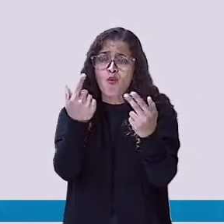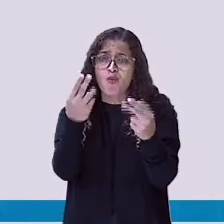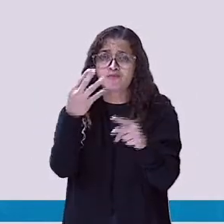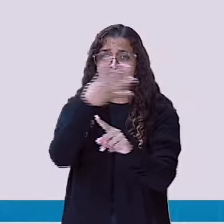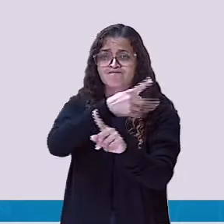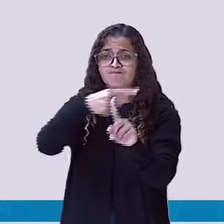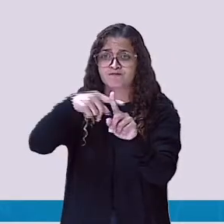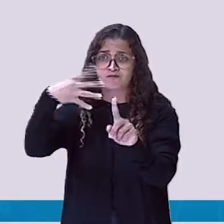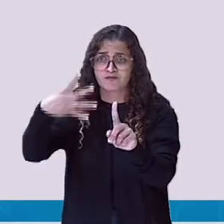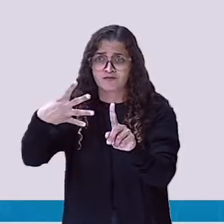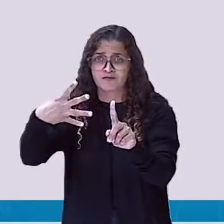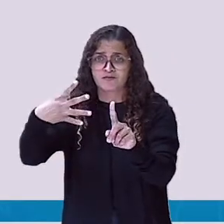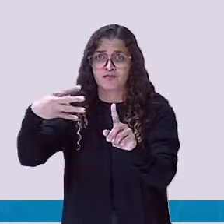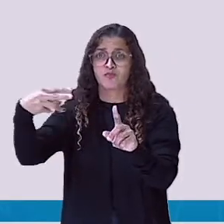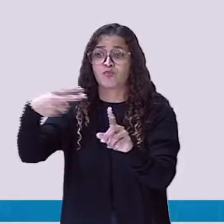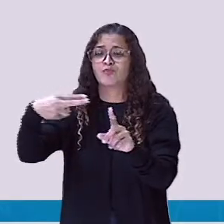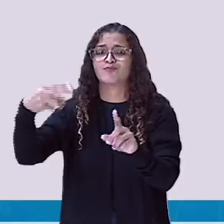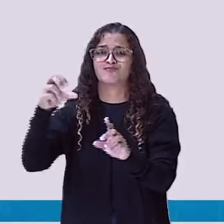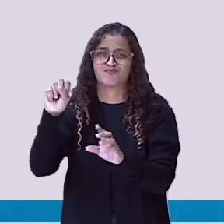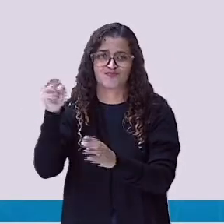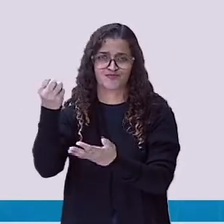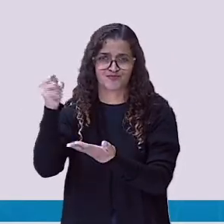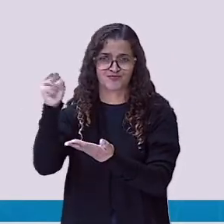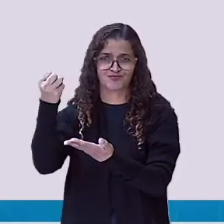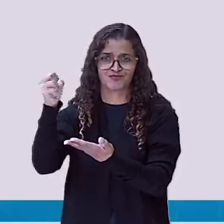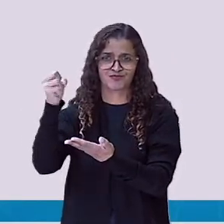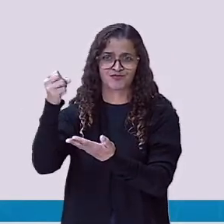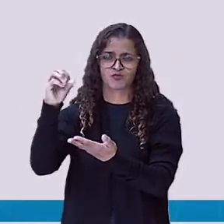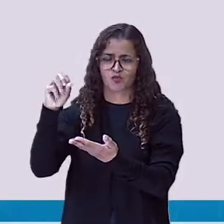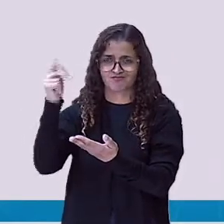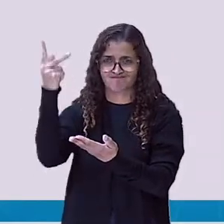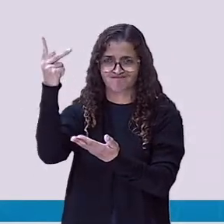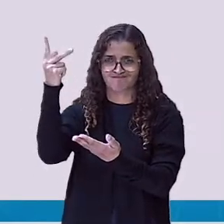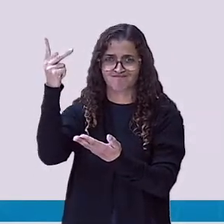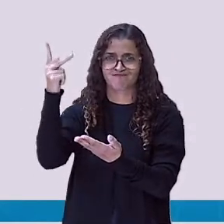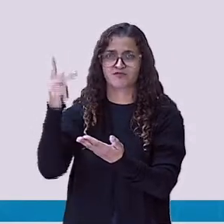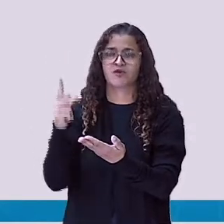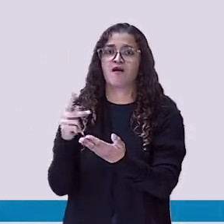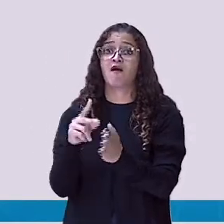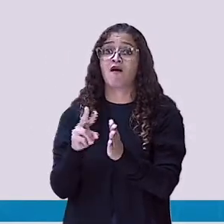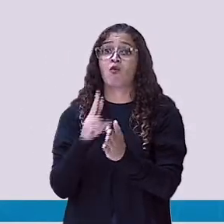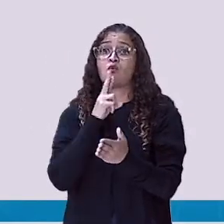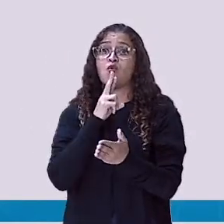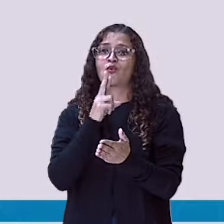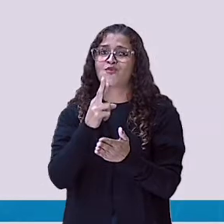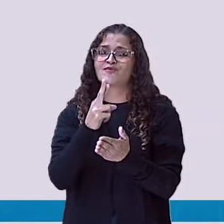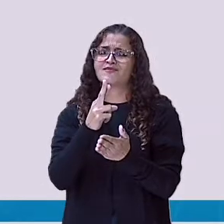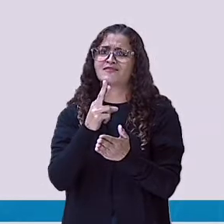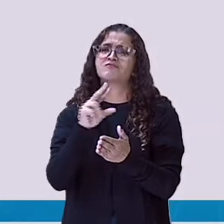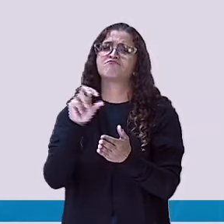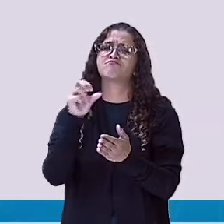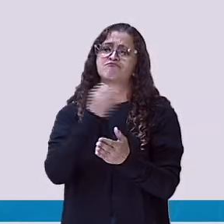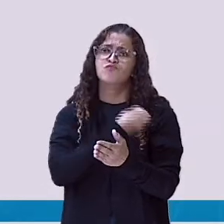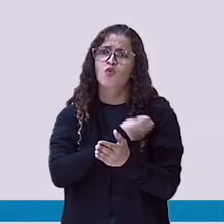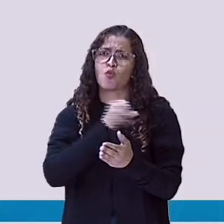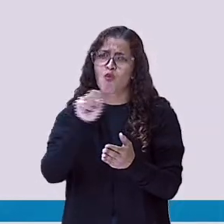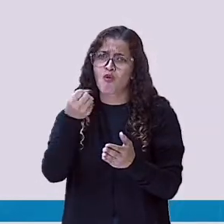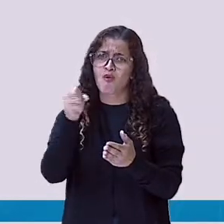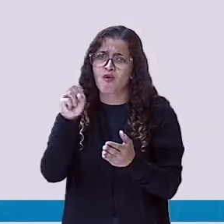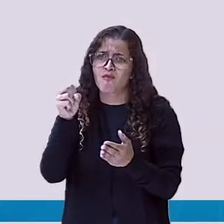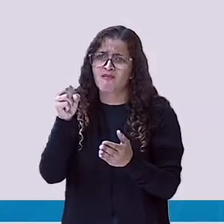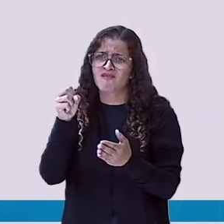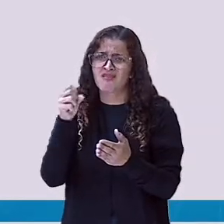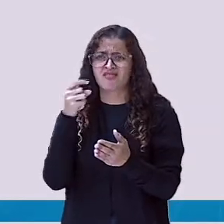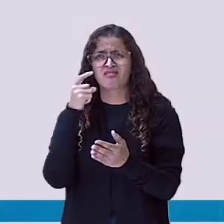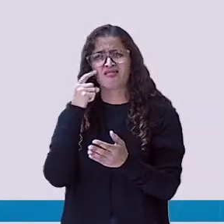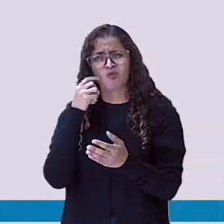4 é 8. Ok? Então, a nossa resposta aqui é 8. Mas eu tenho outra